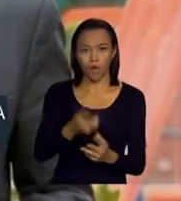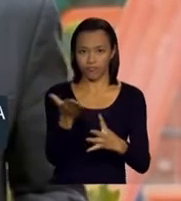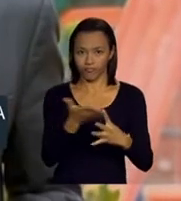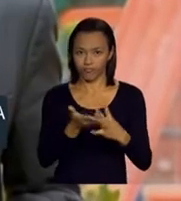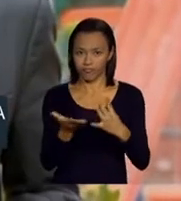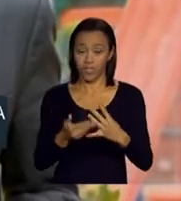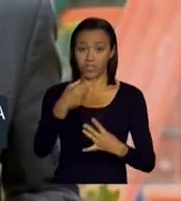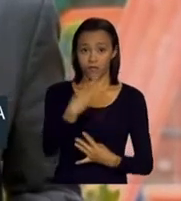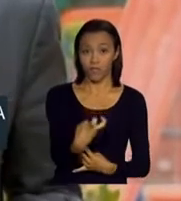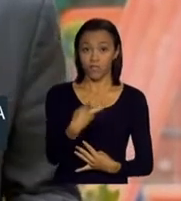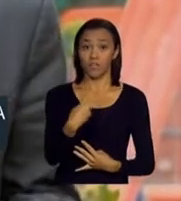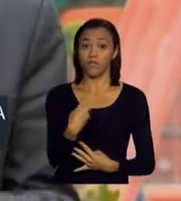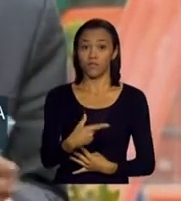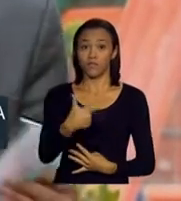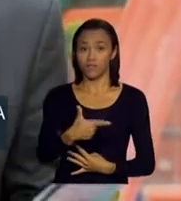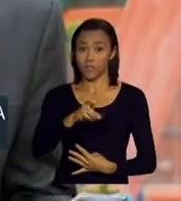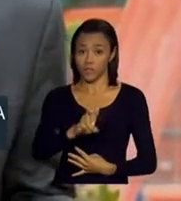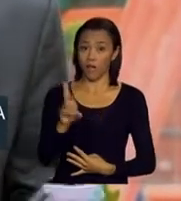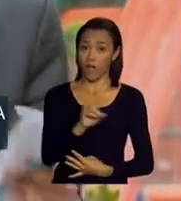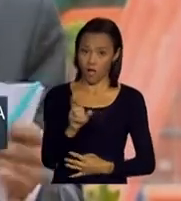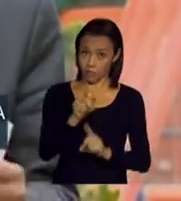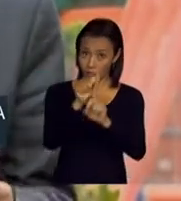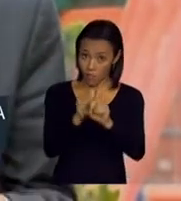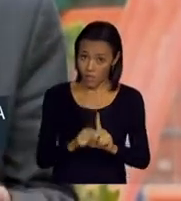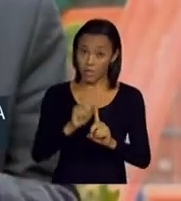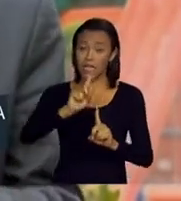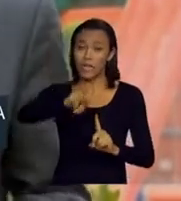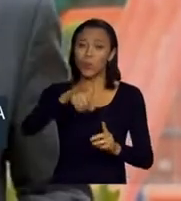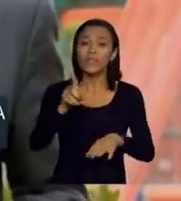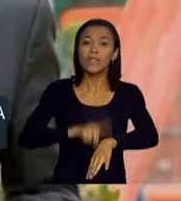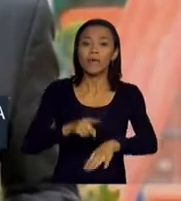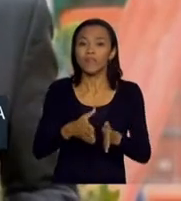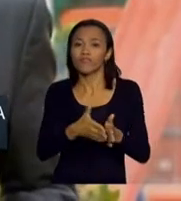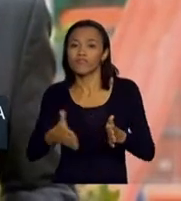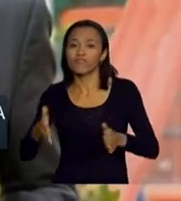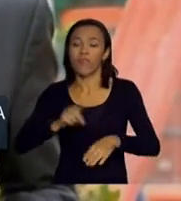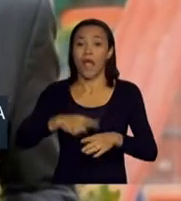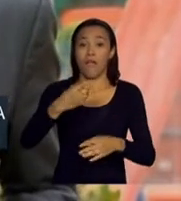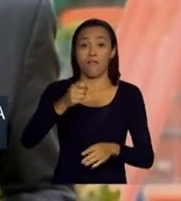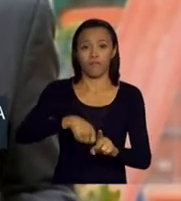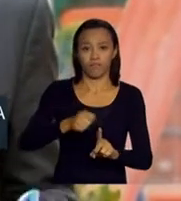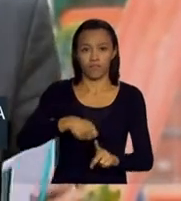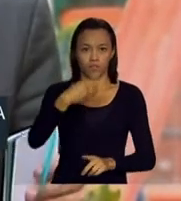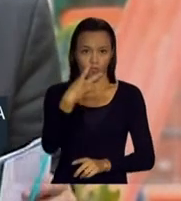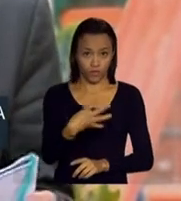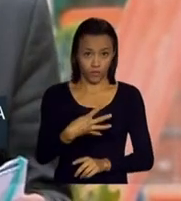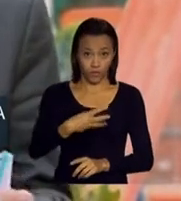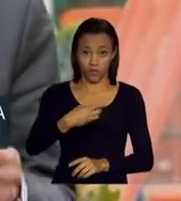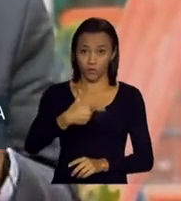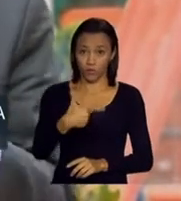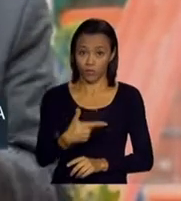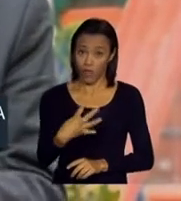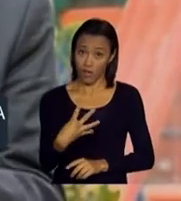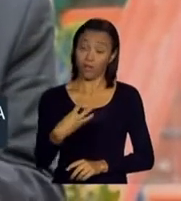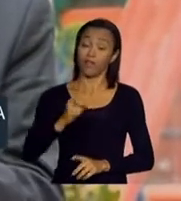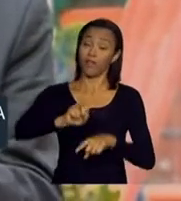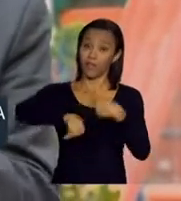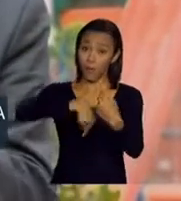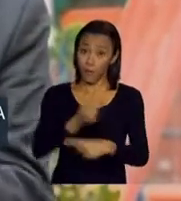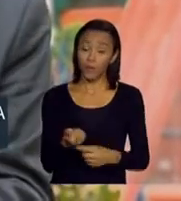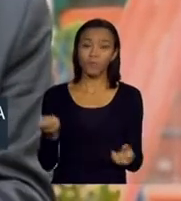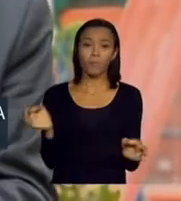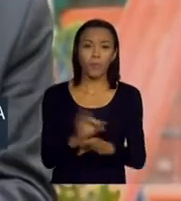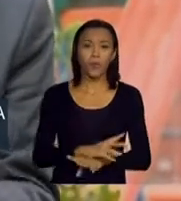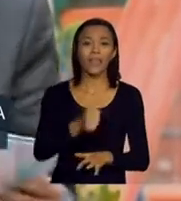de r$ 25 por mês o prazo para começar o pagamento é de 24 meses e a dívida é quitada